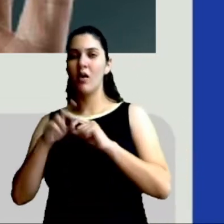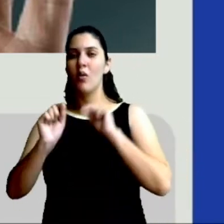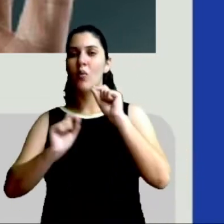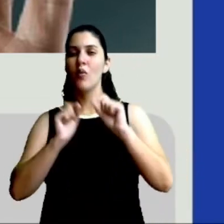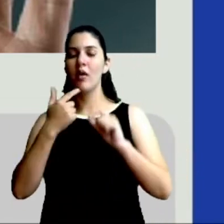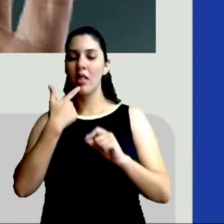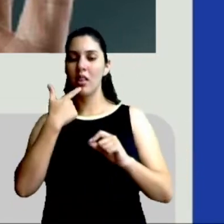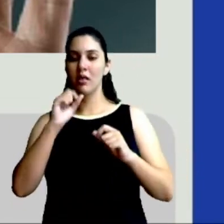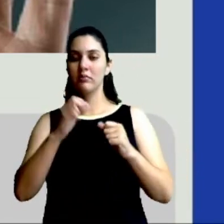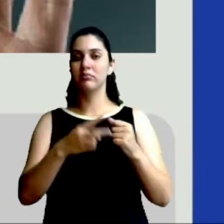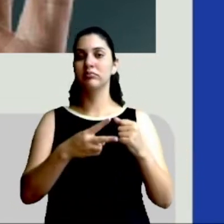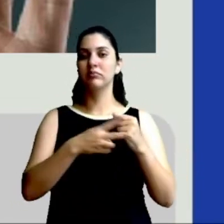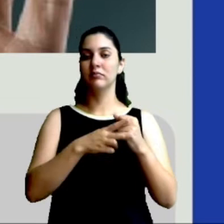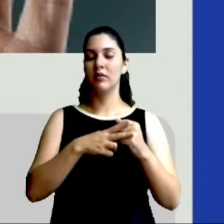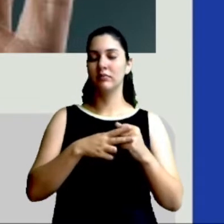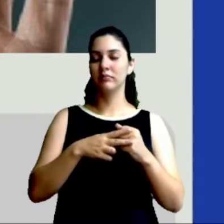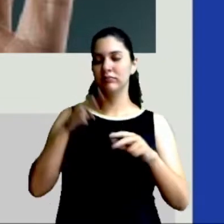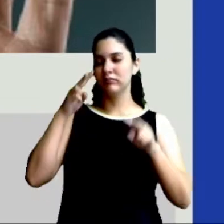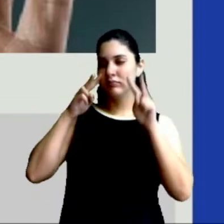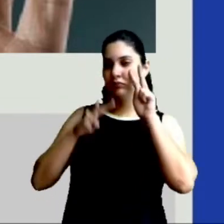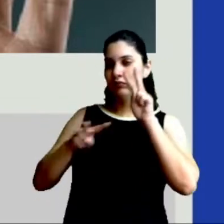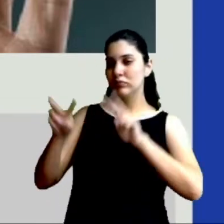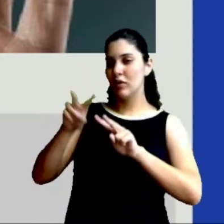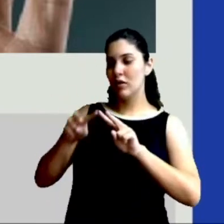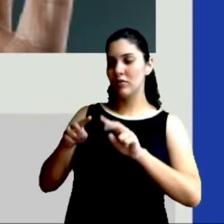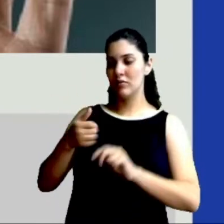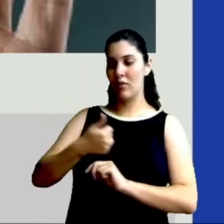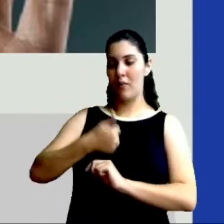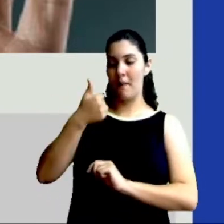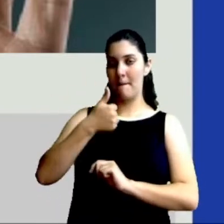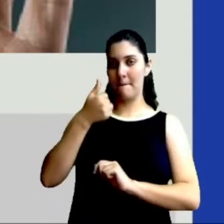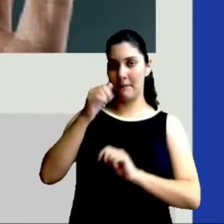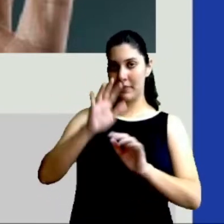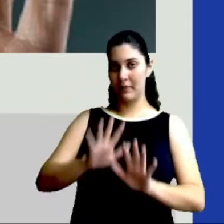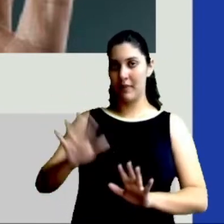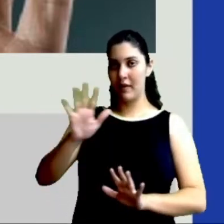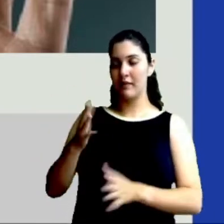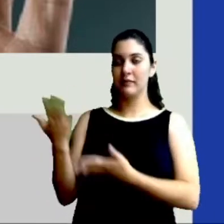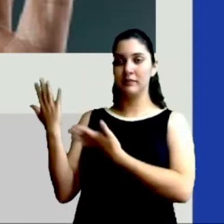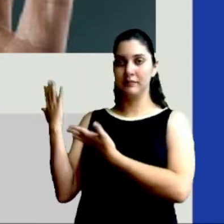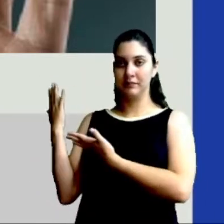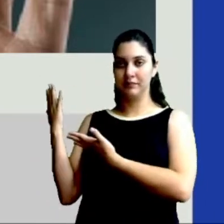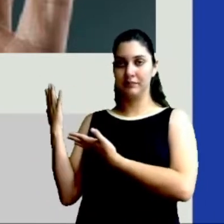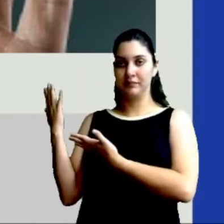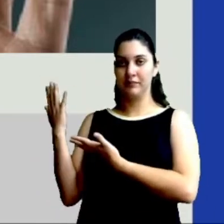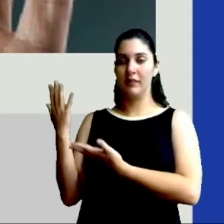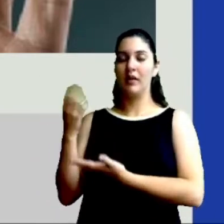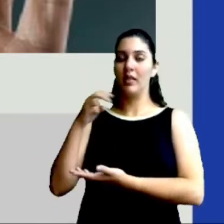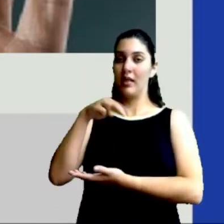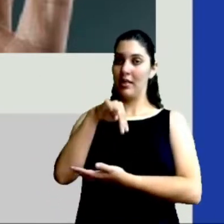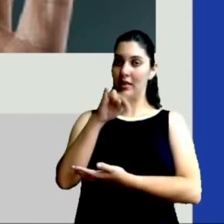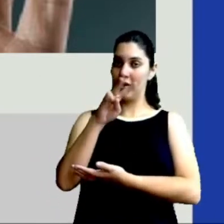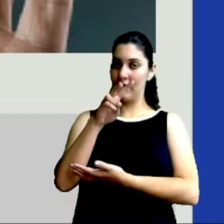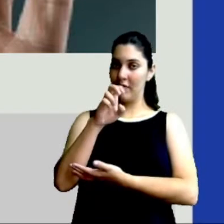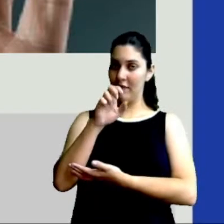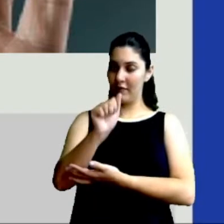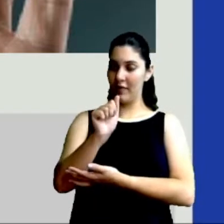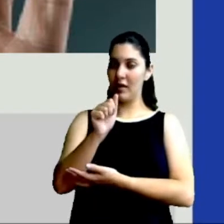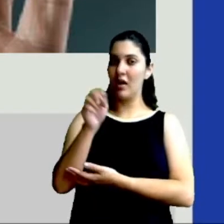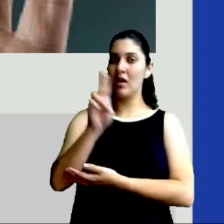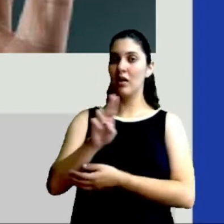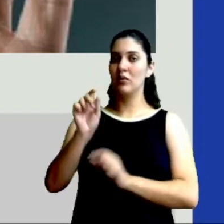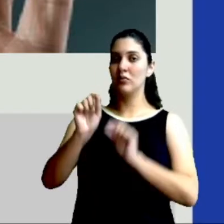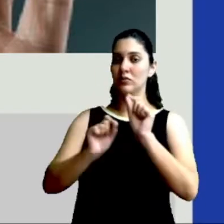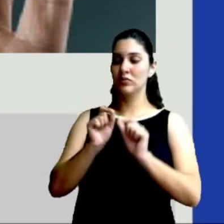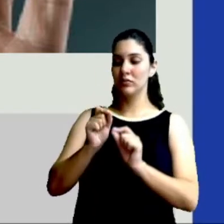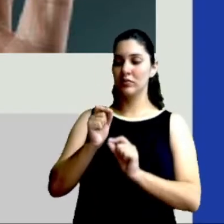verbal, gente? Observe esse primeiro aí, o comercial, a propaganda, tá? Da Nivea, em que ela usa